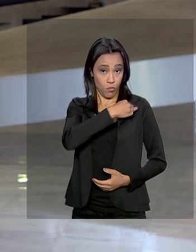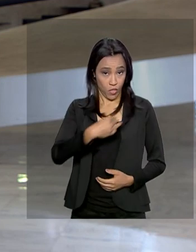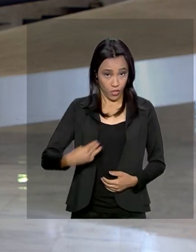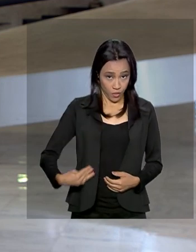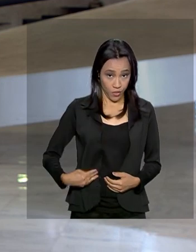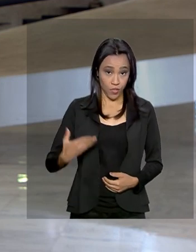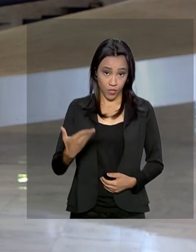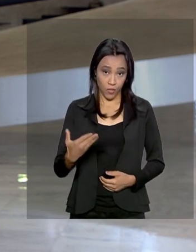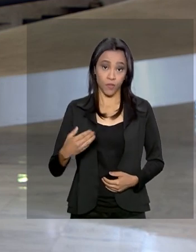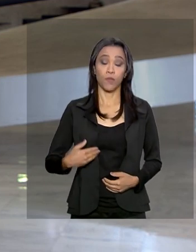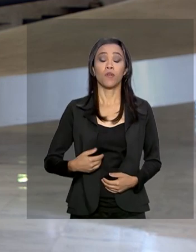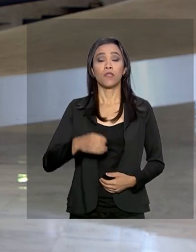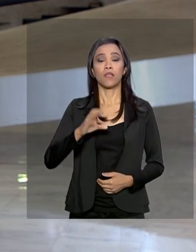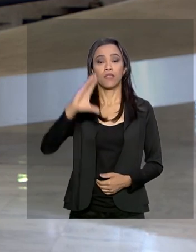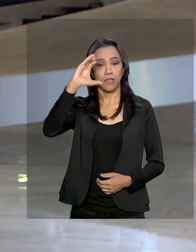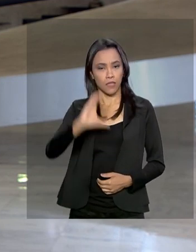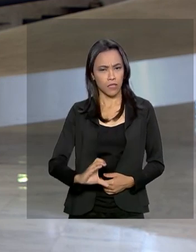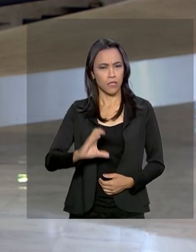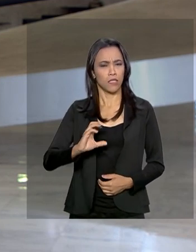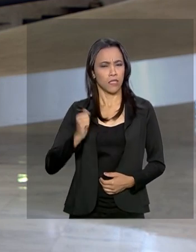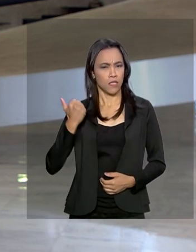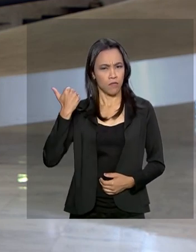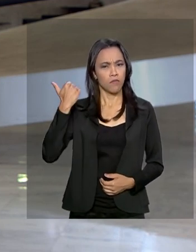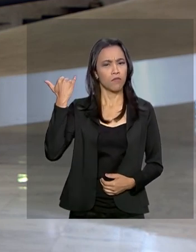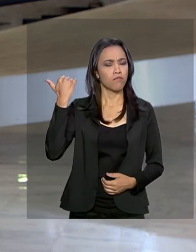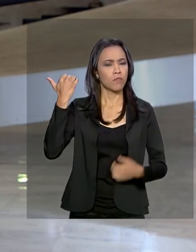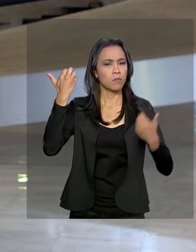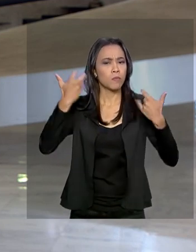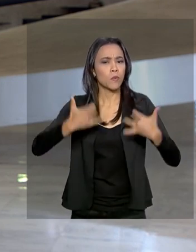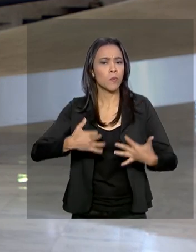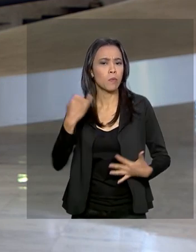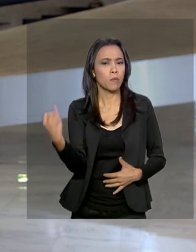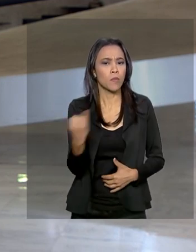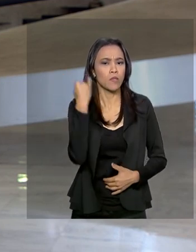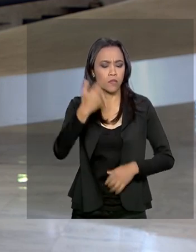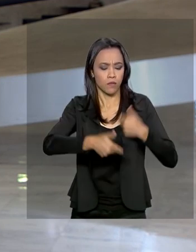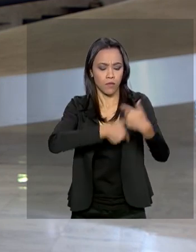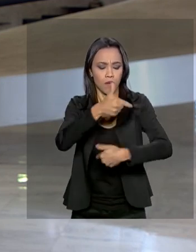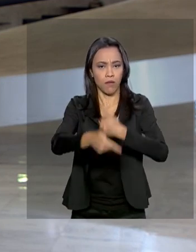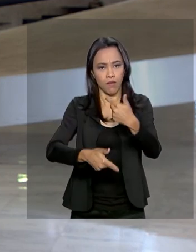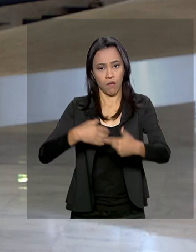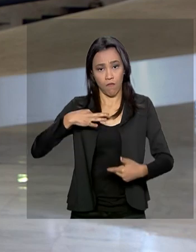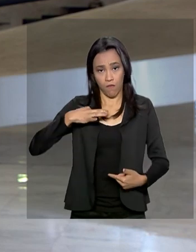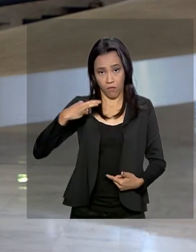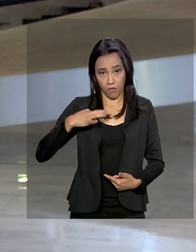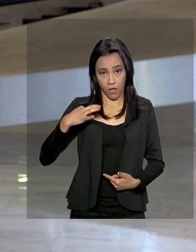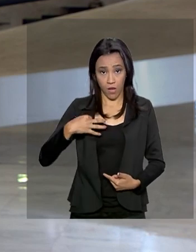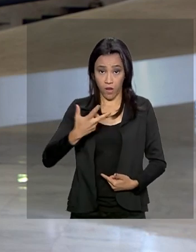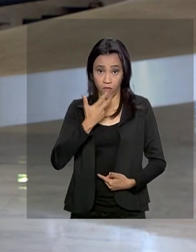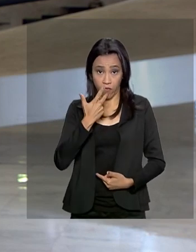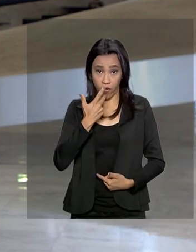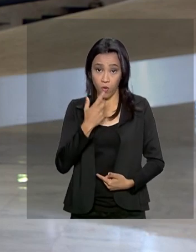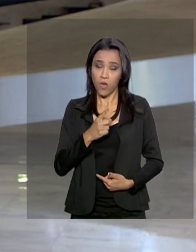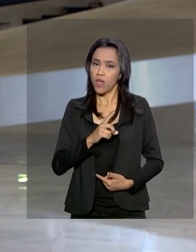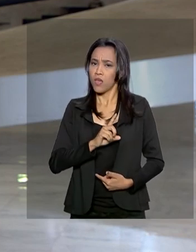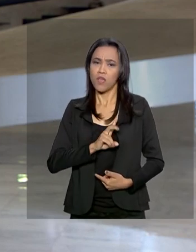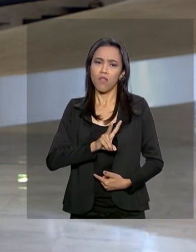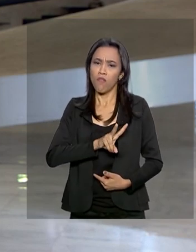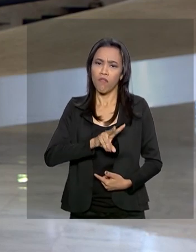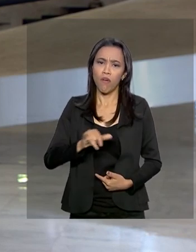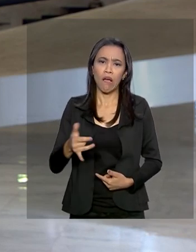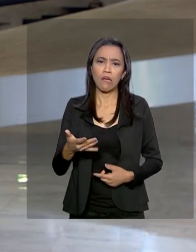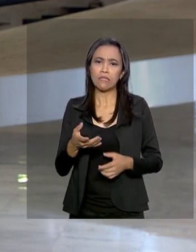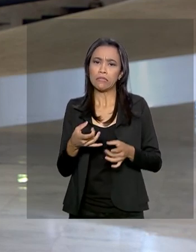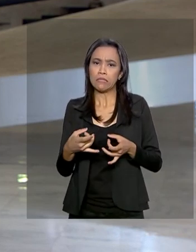Osmar Terra, falou no evento sobre a importância do voluntariado e ele disse que ele não será deixado para trás mesmo em momentos